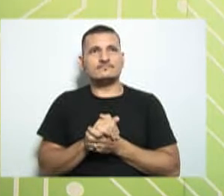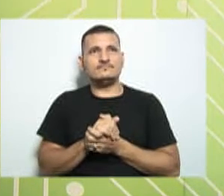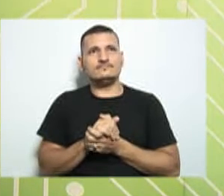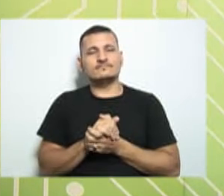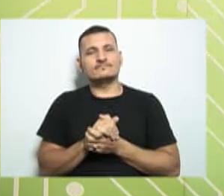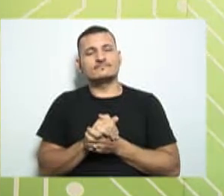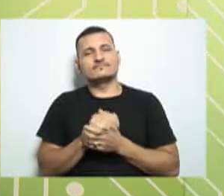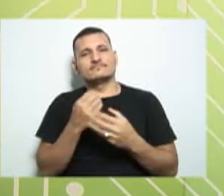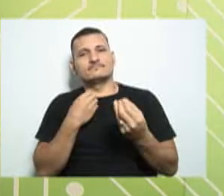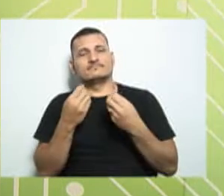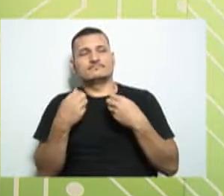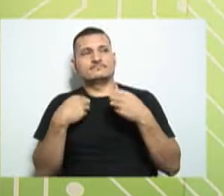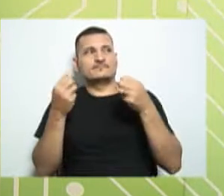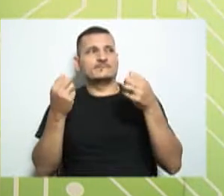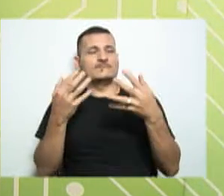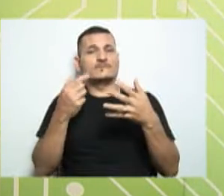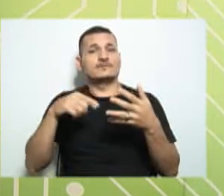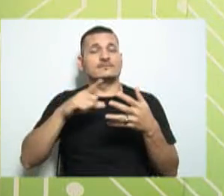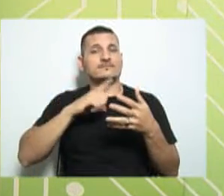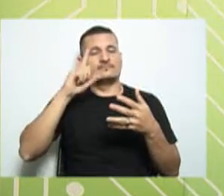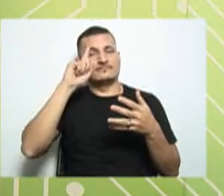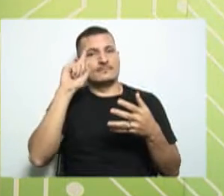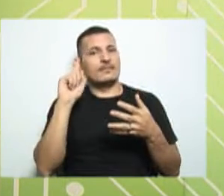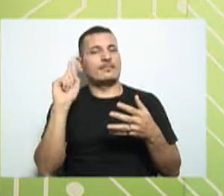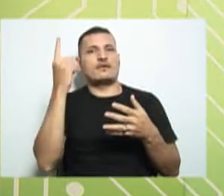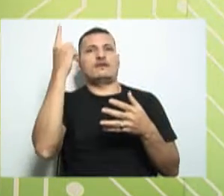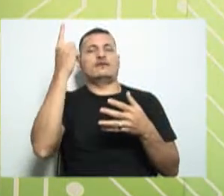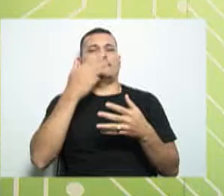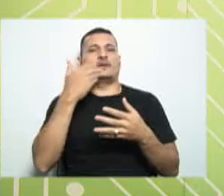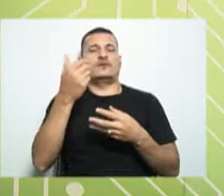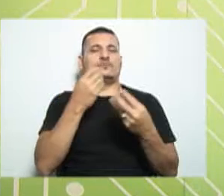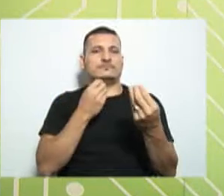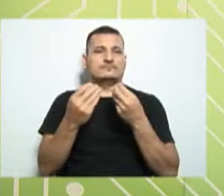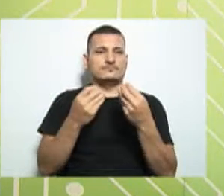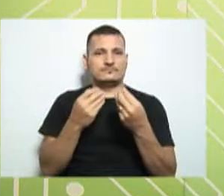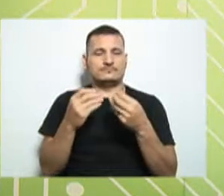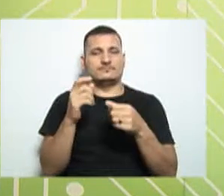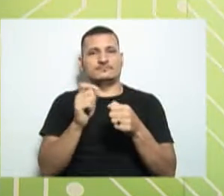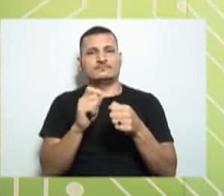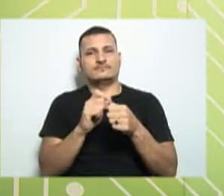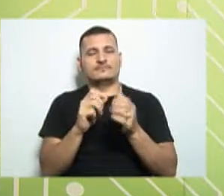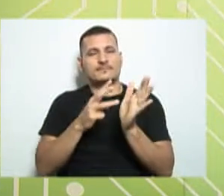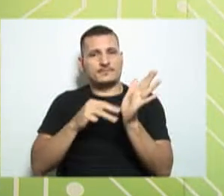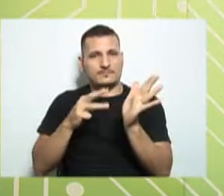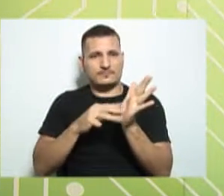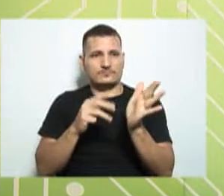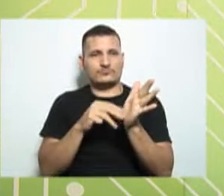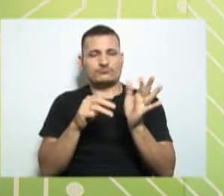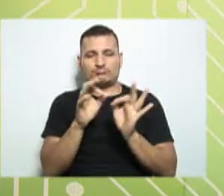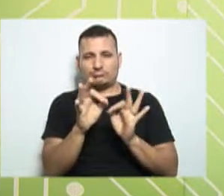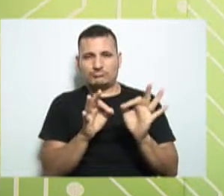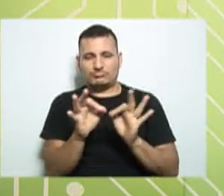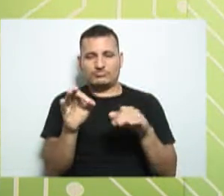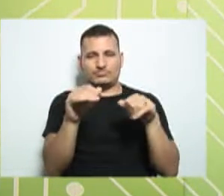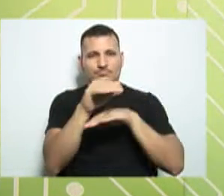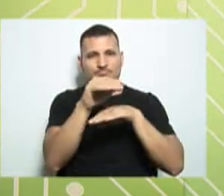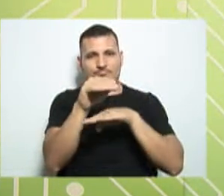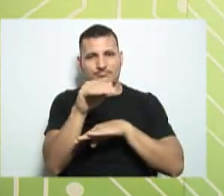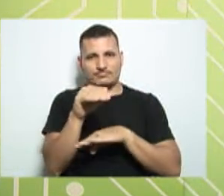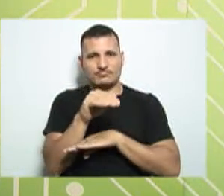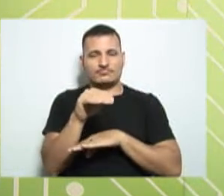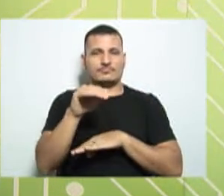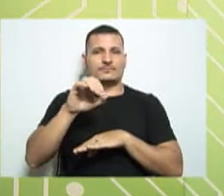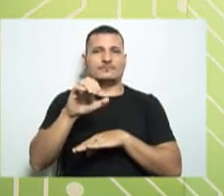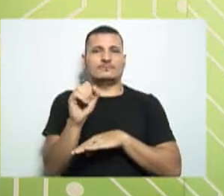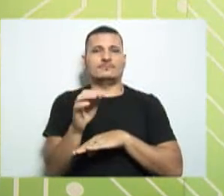como é que eu posso explicar para vocês? Vocês tenham uma ideia melhor de como está sendo feito essa questão dos métodos de estoque. O que eu